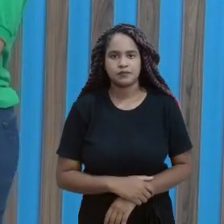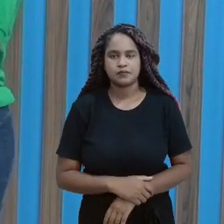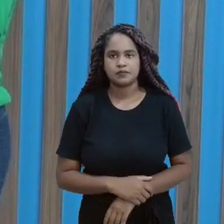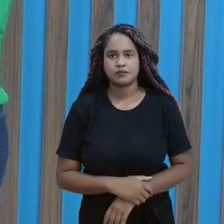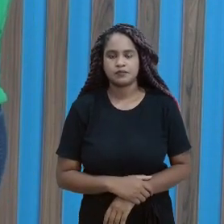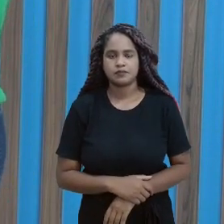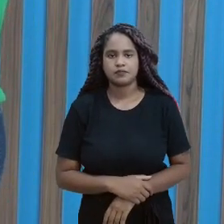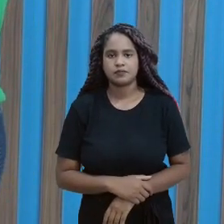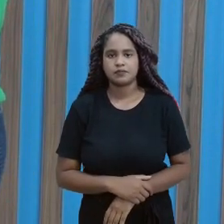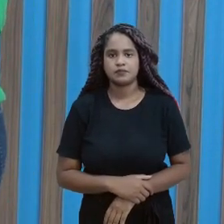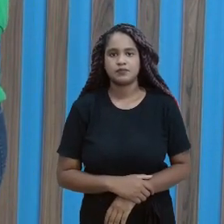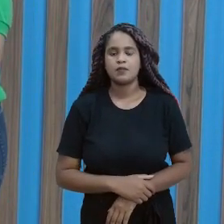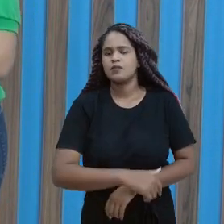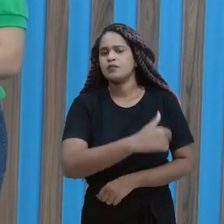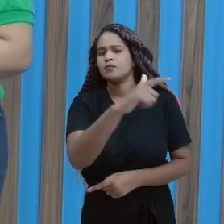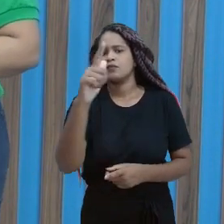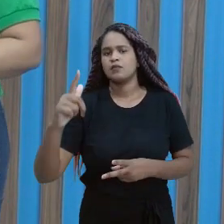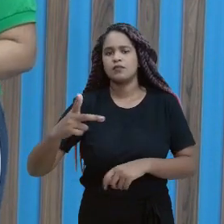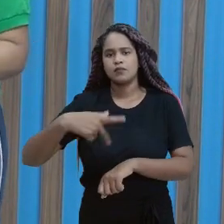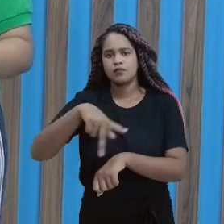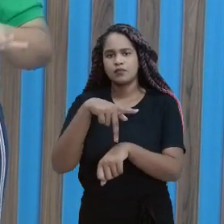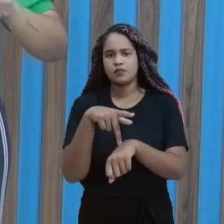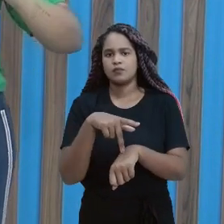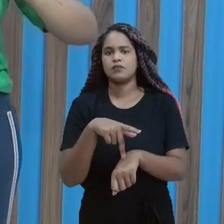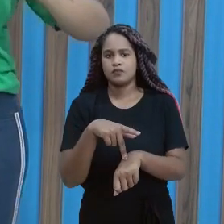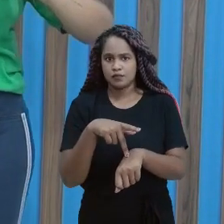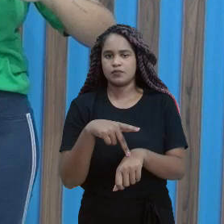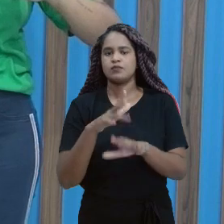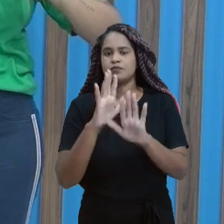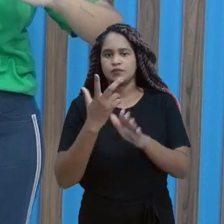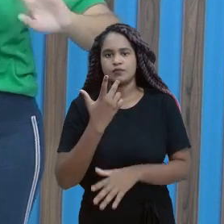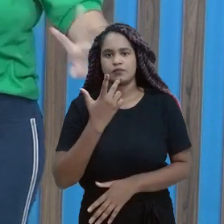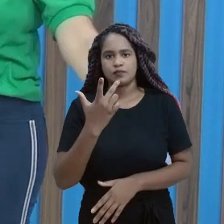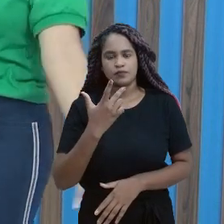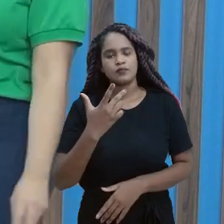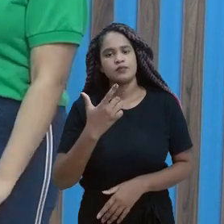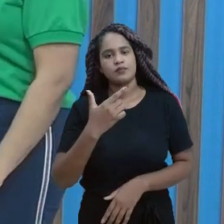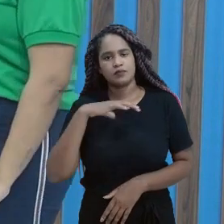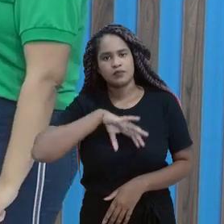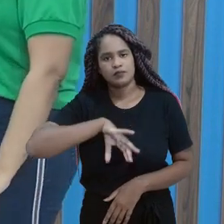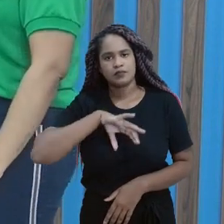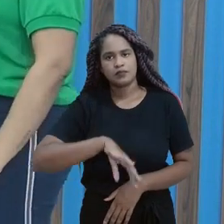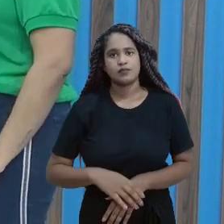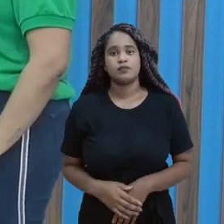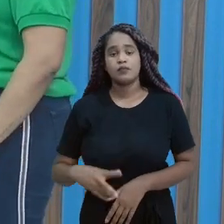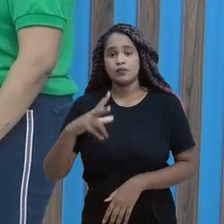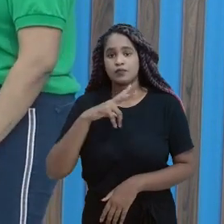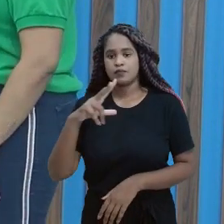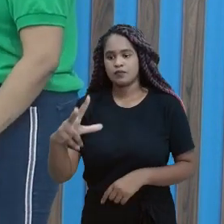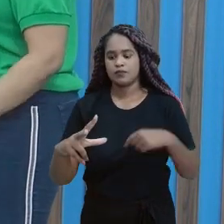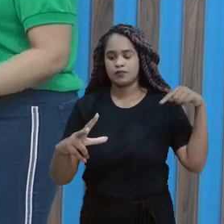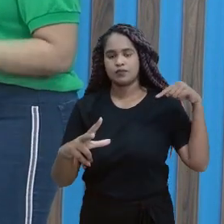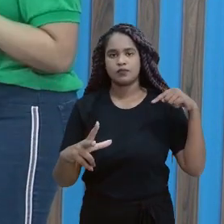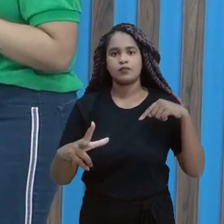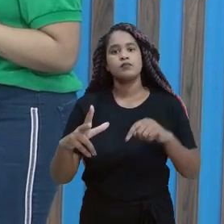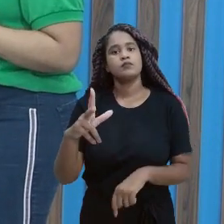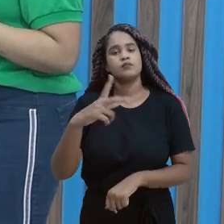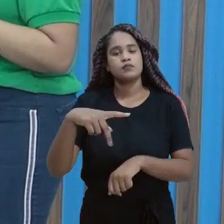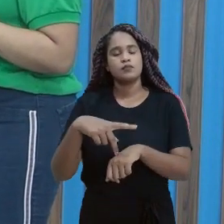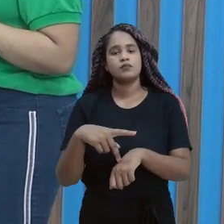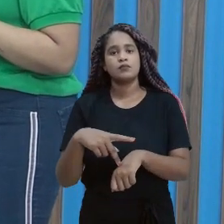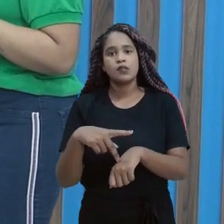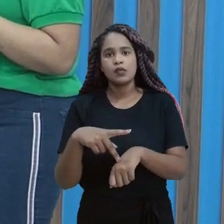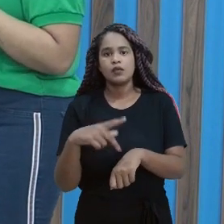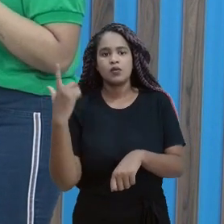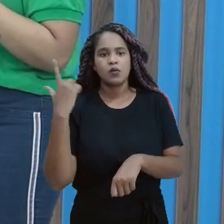Como tantos países falam português, minha gente, eu meio que já dei um spoiler aqui, né? Ó, Portugal foi um dos países que mais colonizou